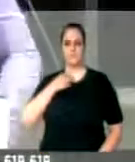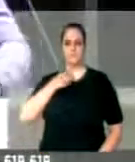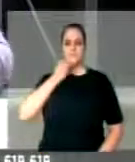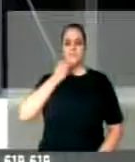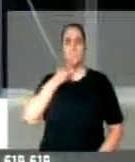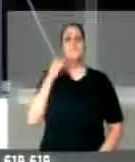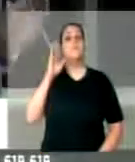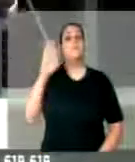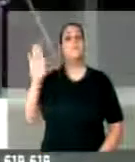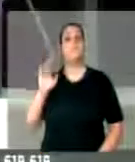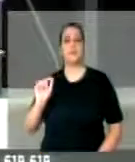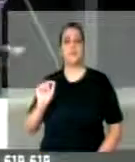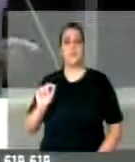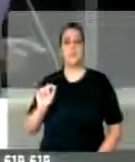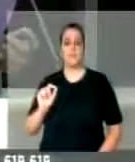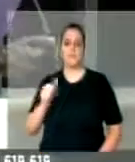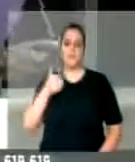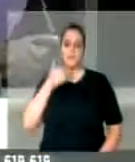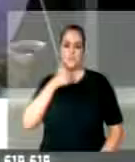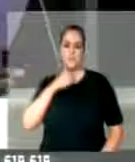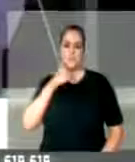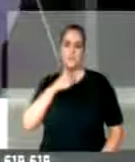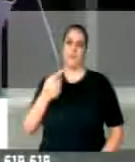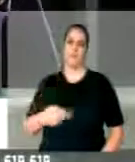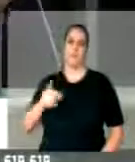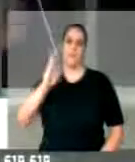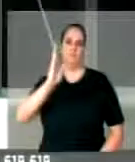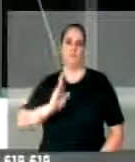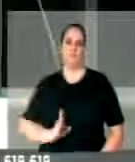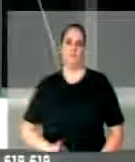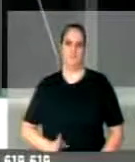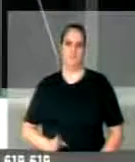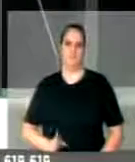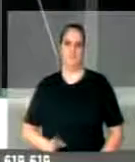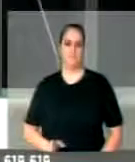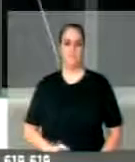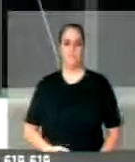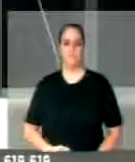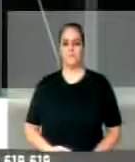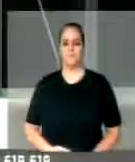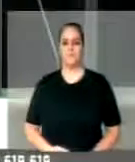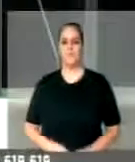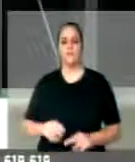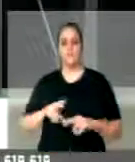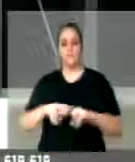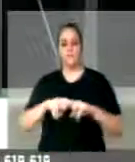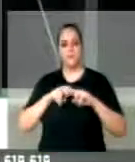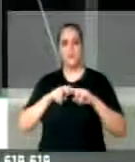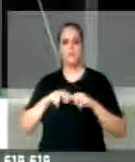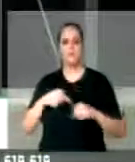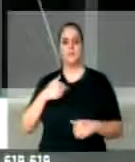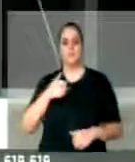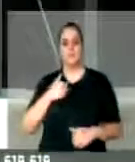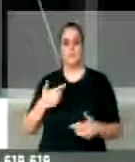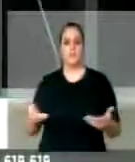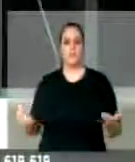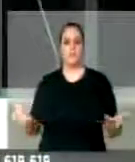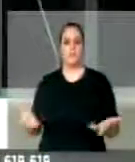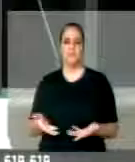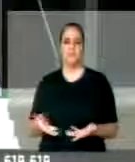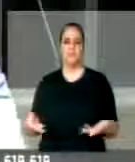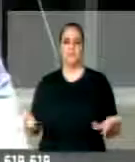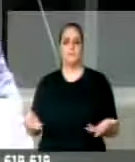principalmente as mulheres deste país. E é sobre essa questão que eu quero hoje, nesse